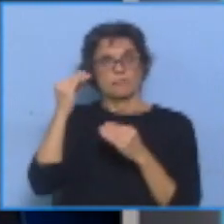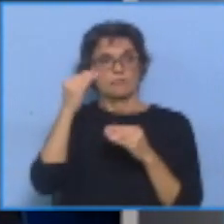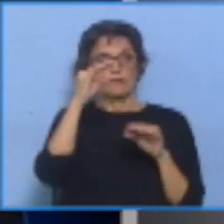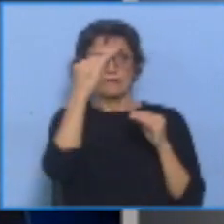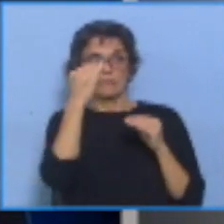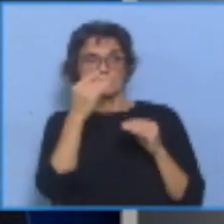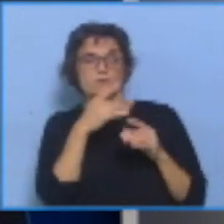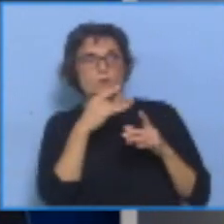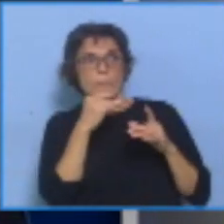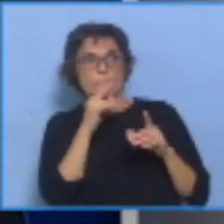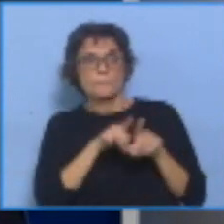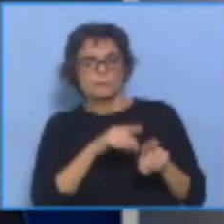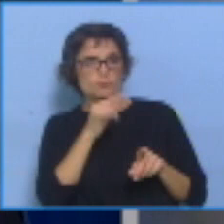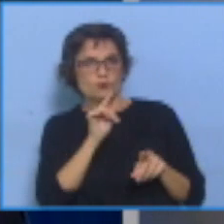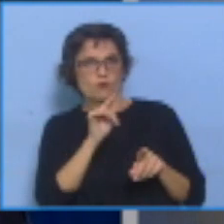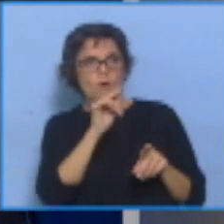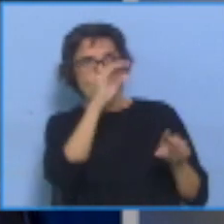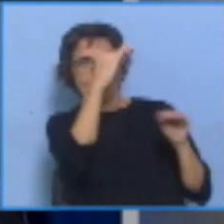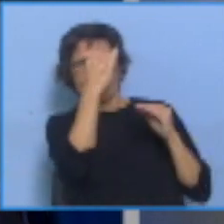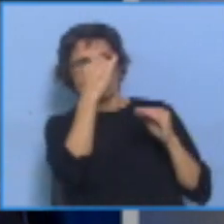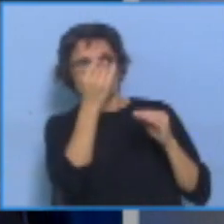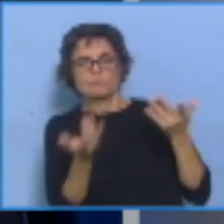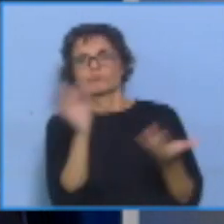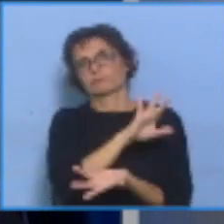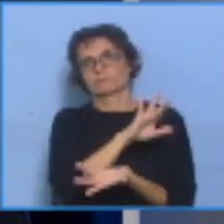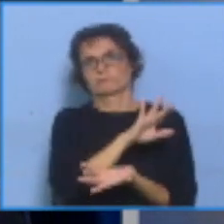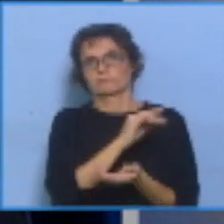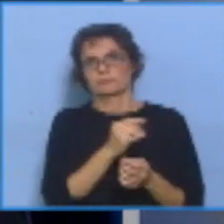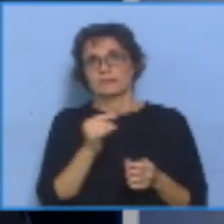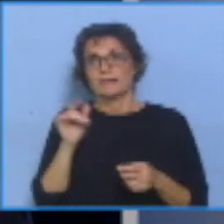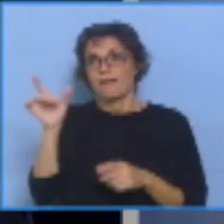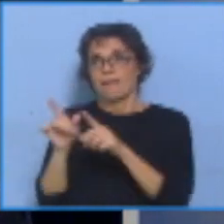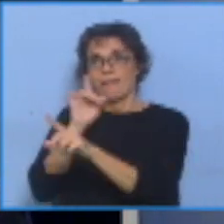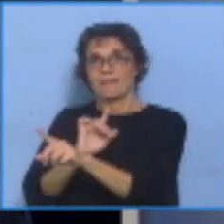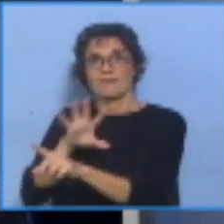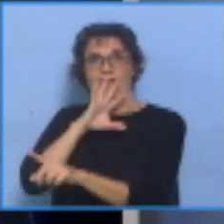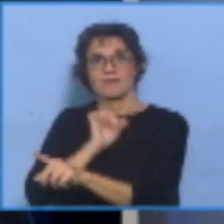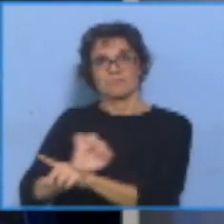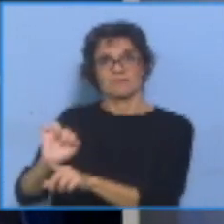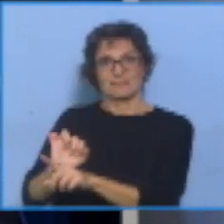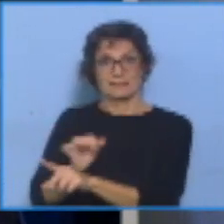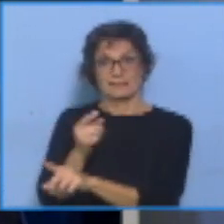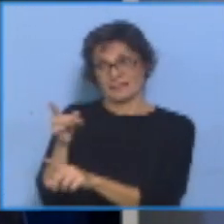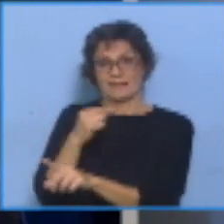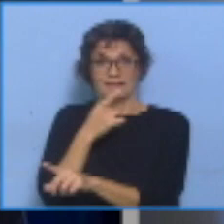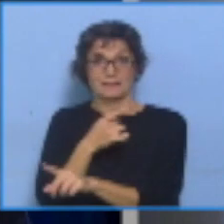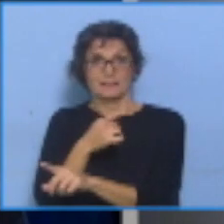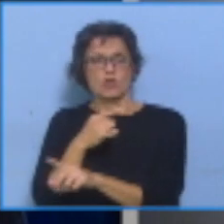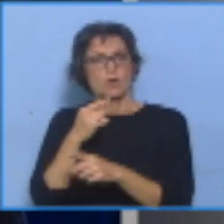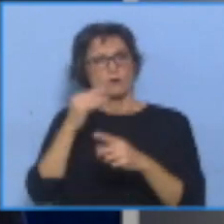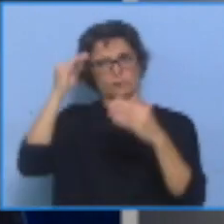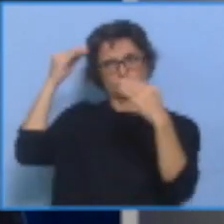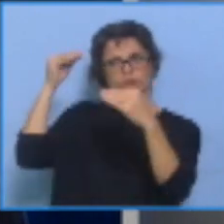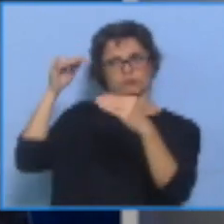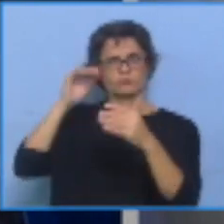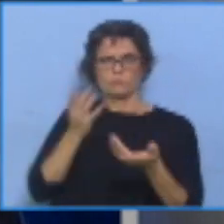revolta. Ela diz que a mãe foi uma grande professora de revolta. Não deixa de ser curioso, também é um tema muito presente no debate